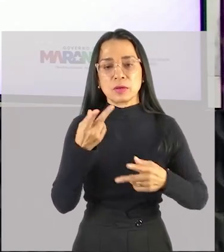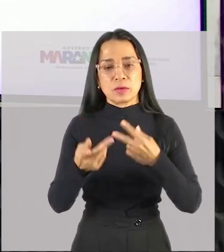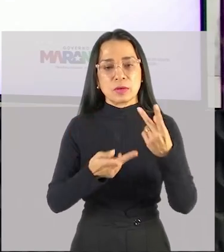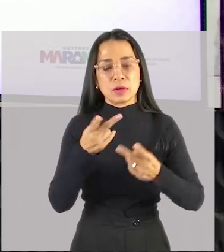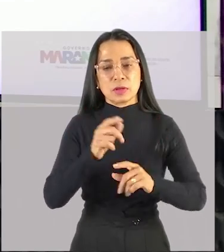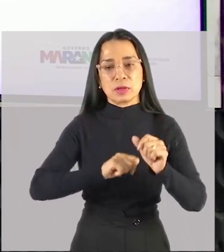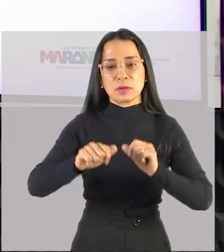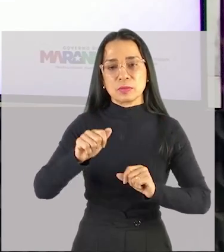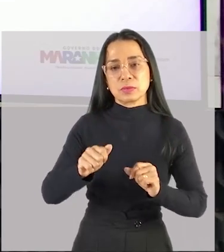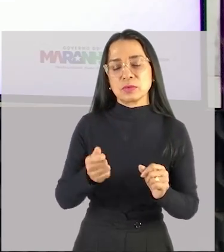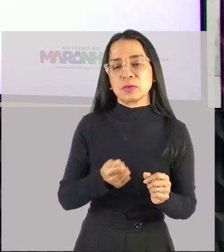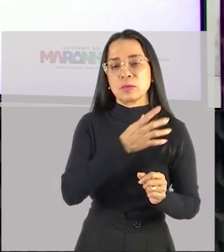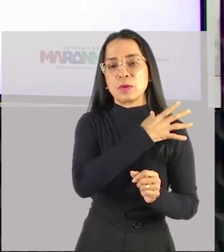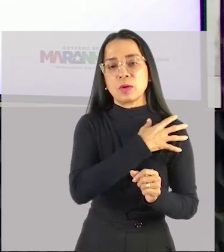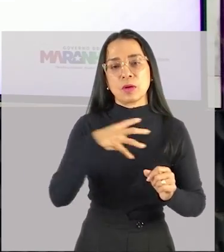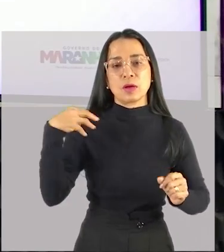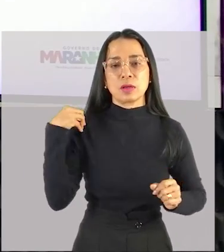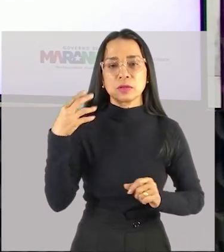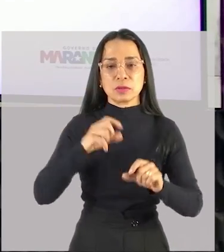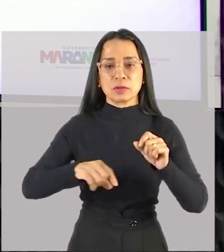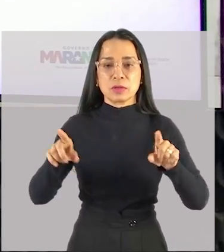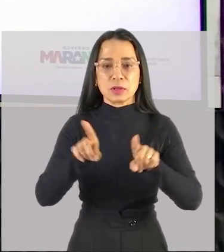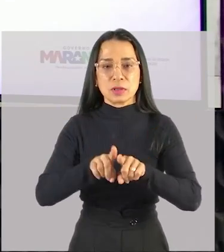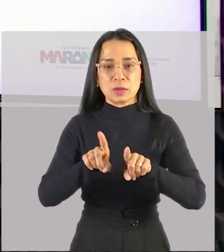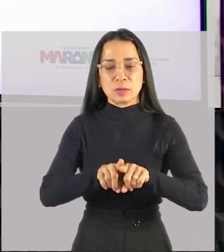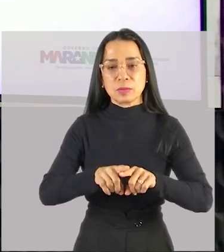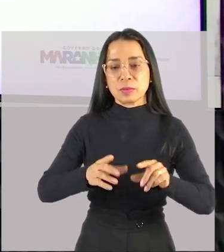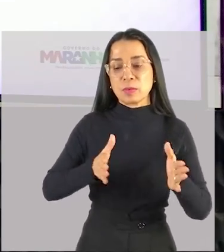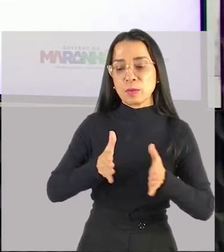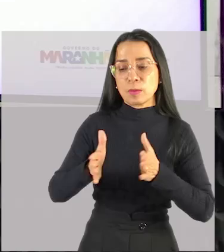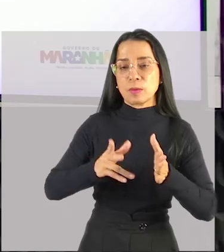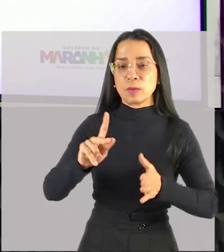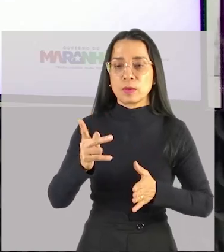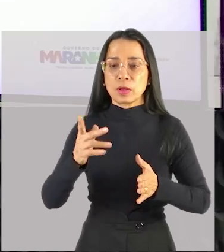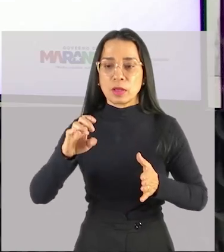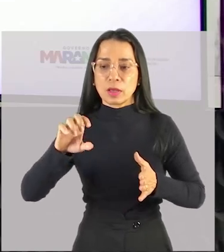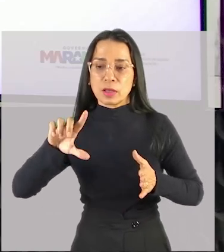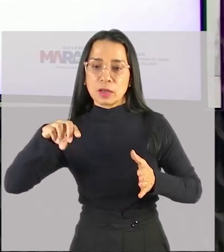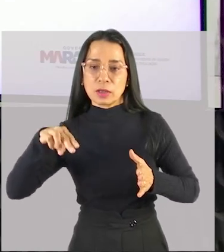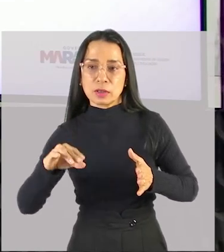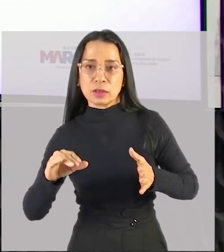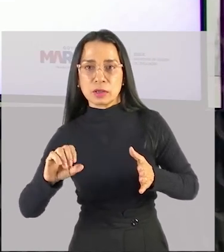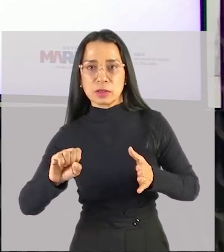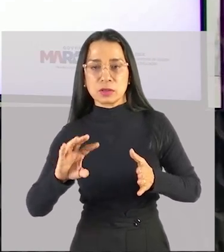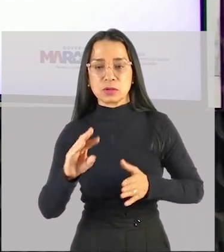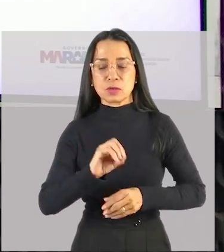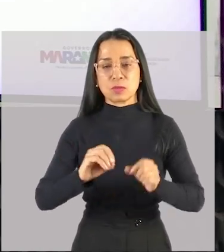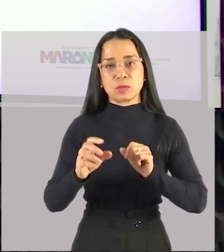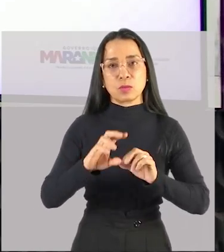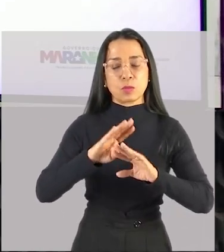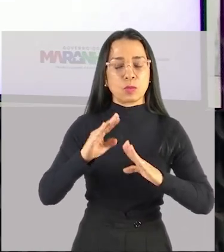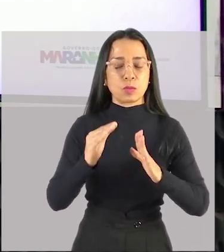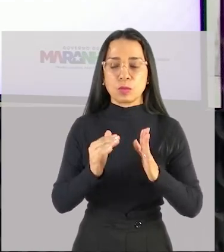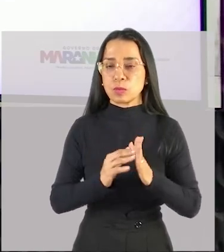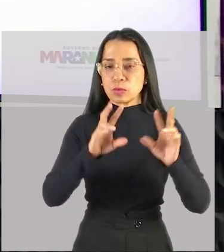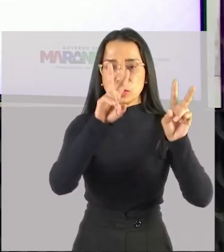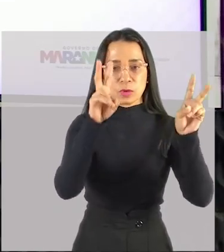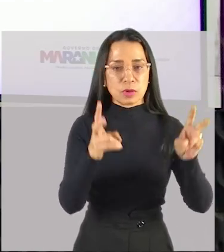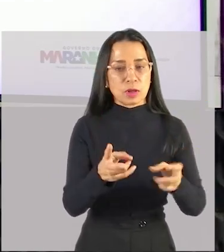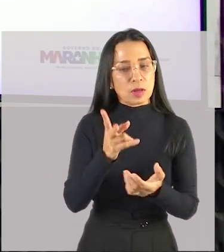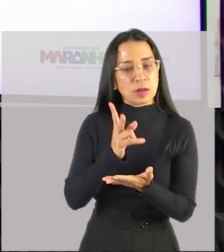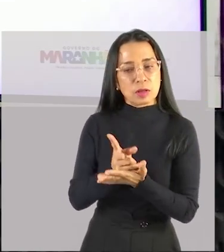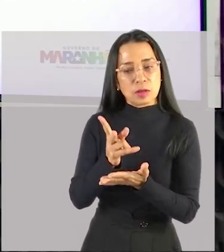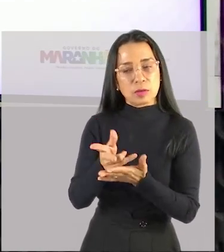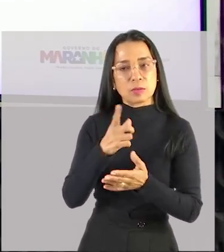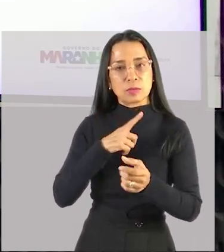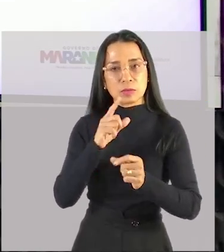sobre o Aristóteles, falamos também um pouco sobre o período helenístico, né? Todos esses assuntos, todos esses temas, eles são recorrentes nas provas